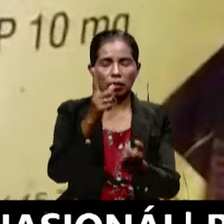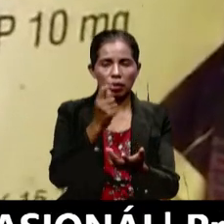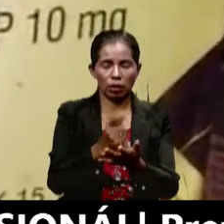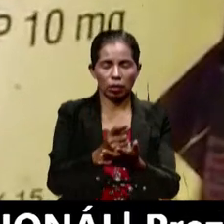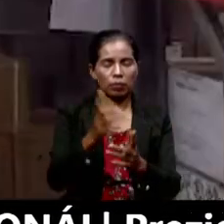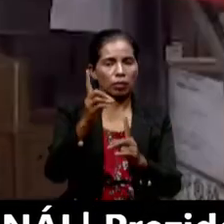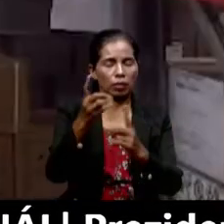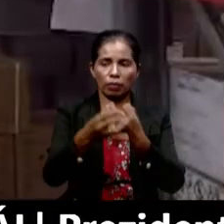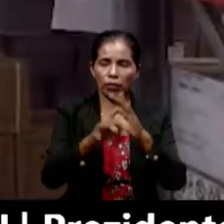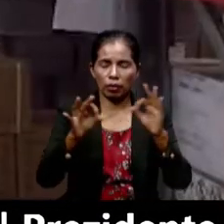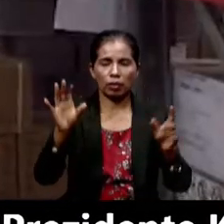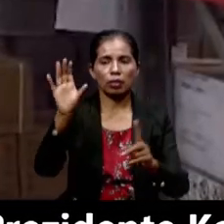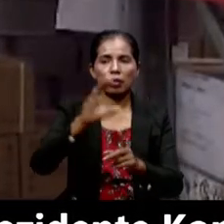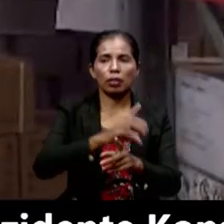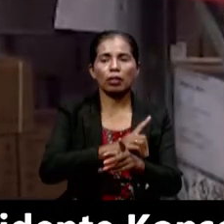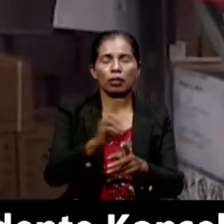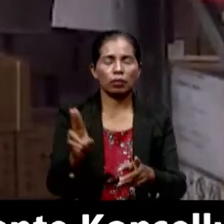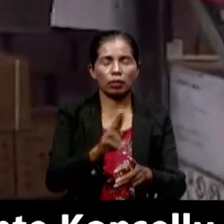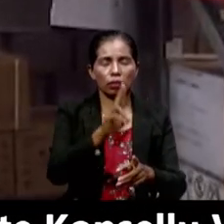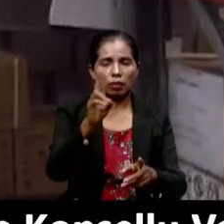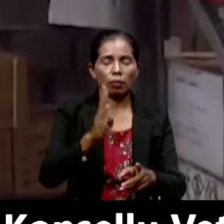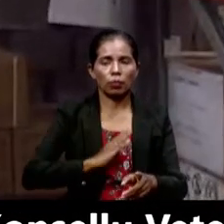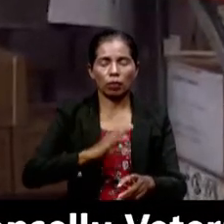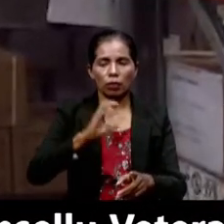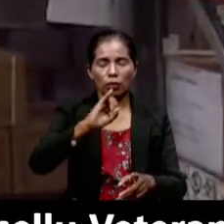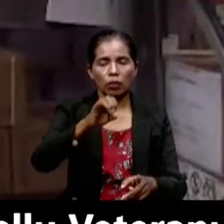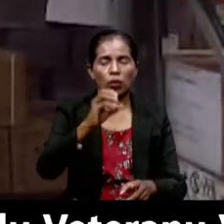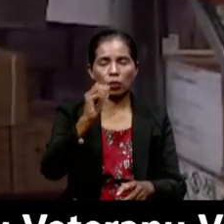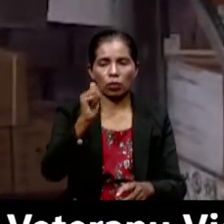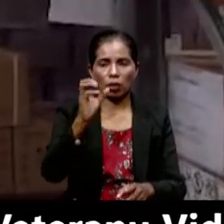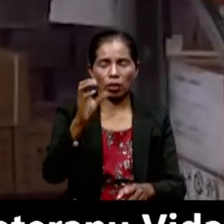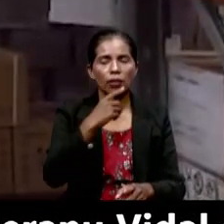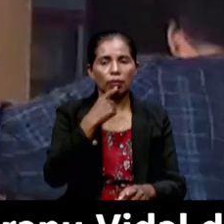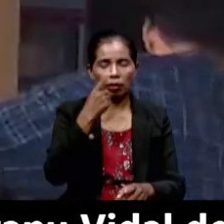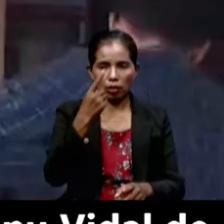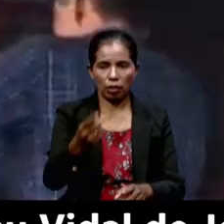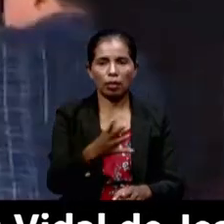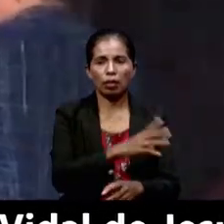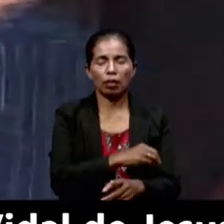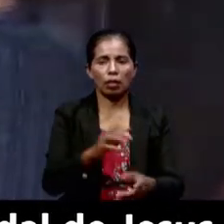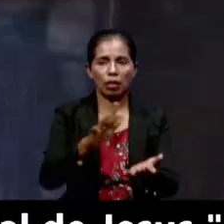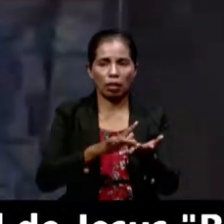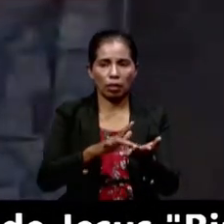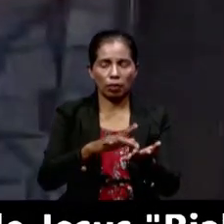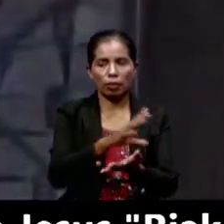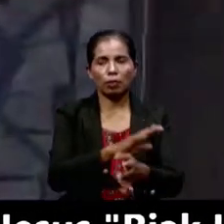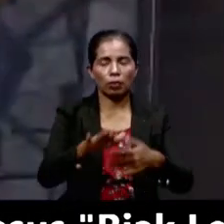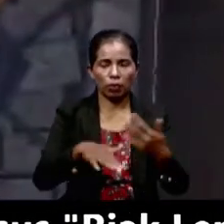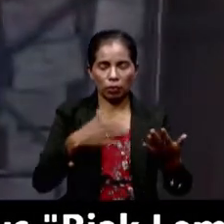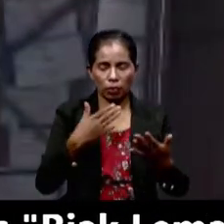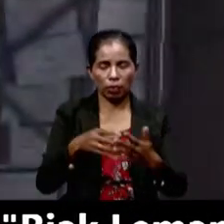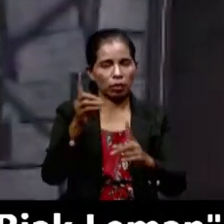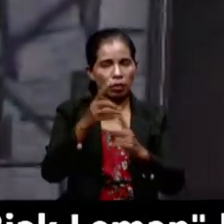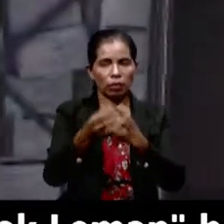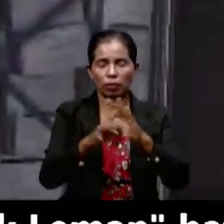expirado. Sefe departamento unidade armazén regional Baucau zon cansi simene sornai hateten a moro no consumave sira que né expirado